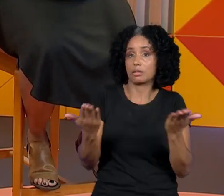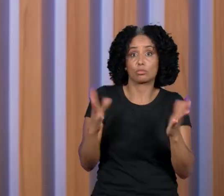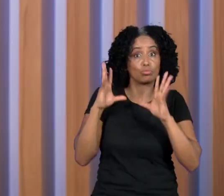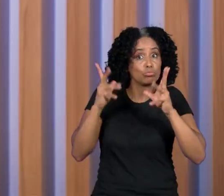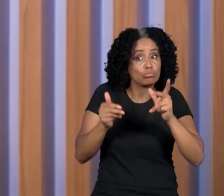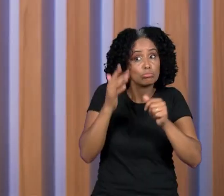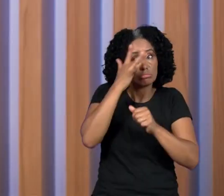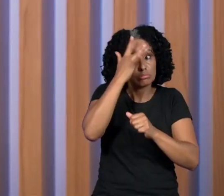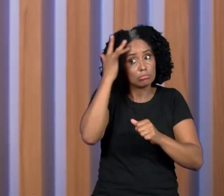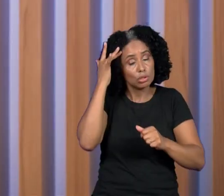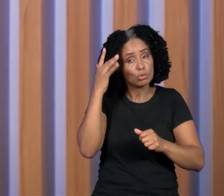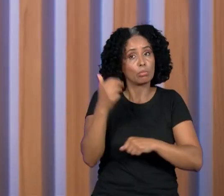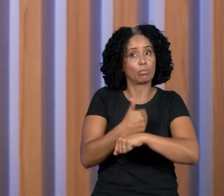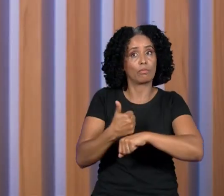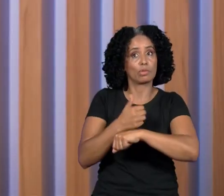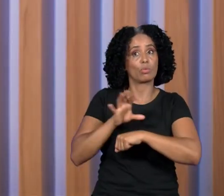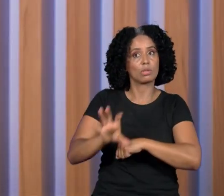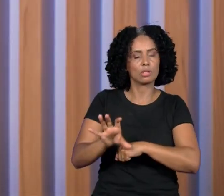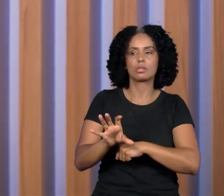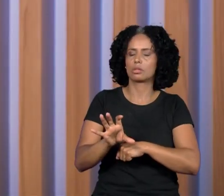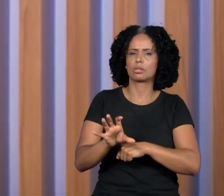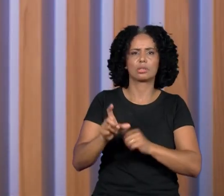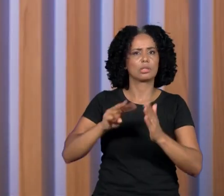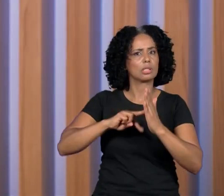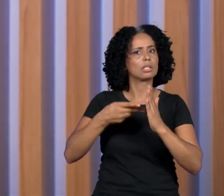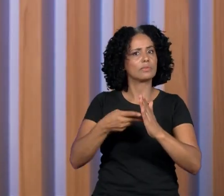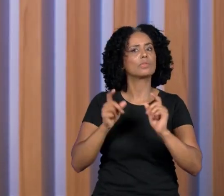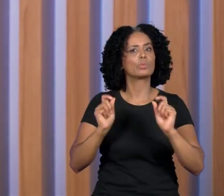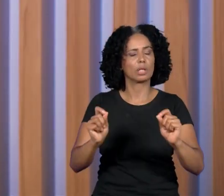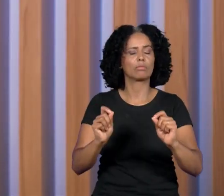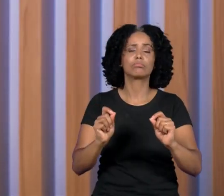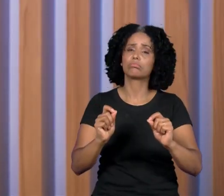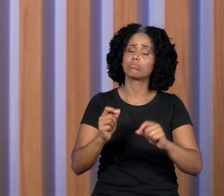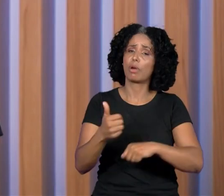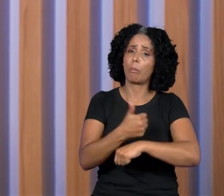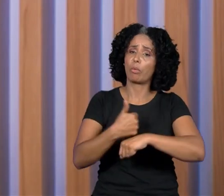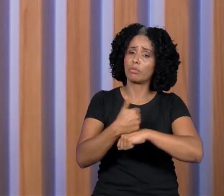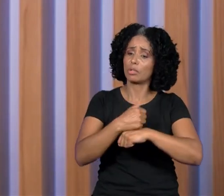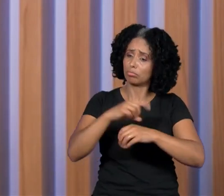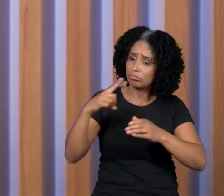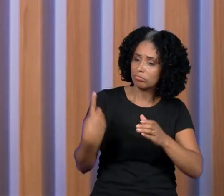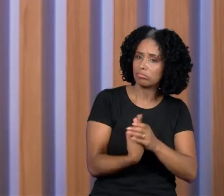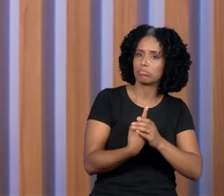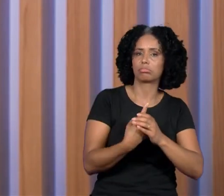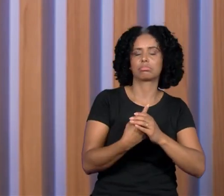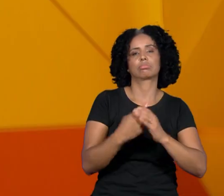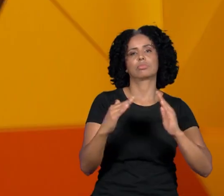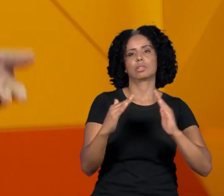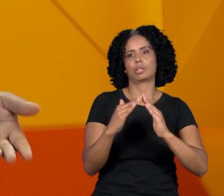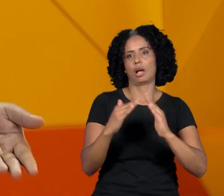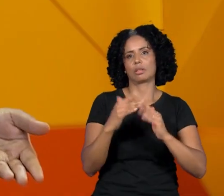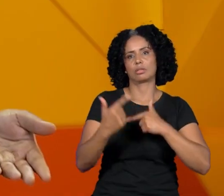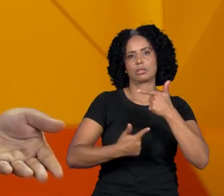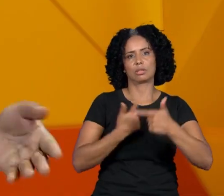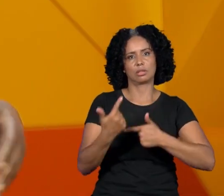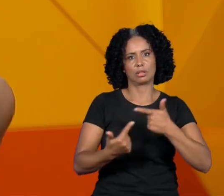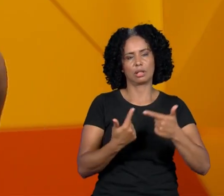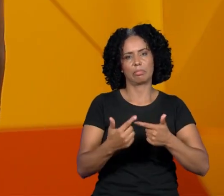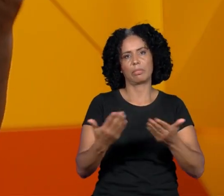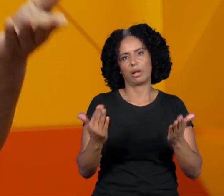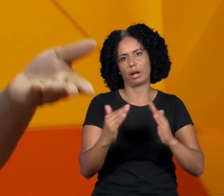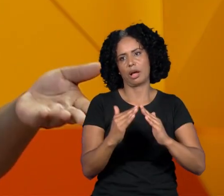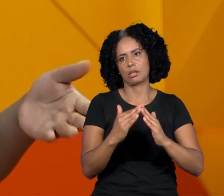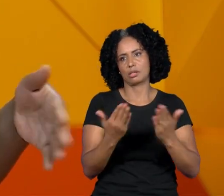casa, que participa da vida ali da casa, que não trabalha mais fora, só ali, ele é um trabalhador doméstico. E é importante a gente demarcar